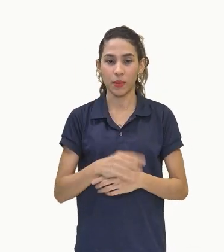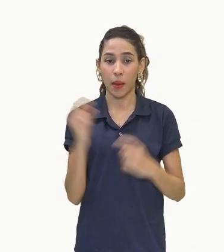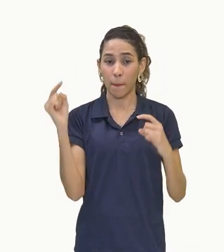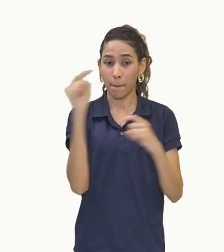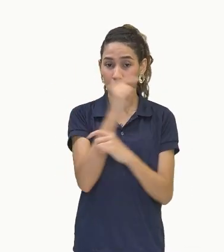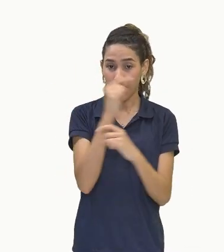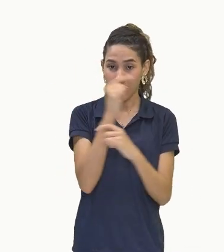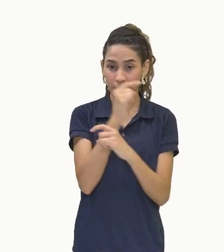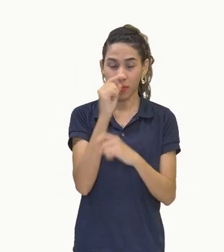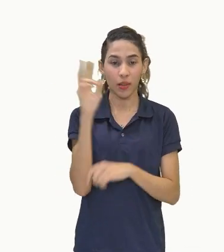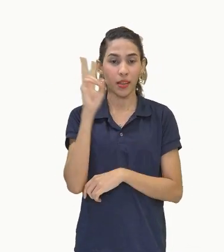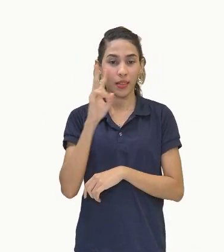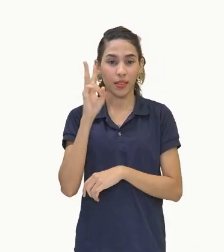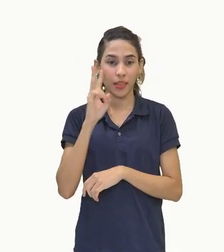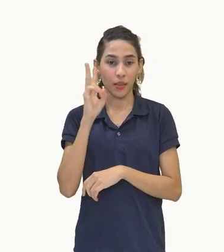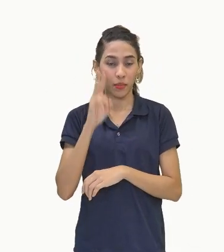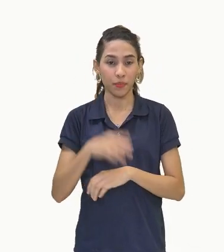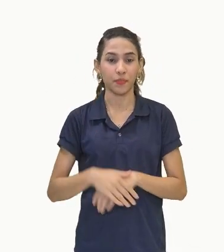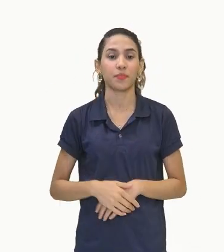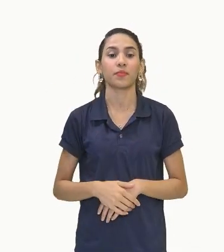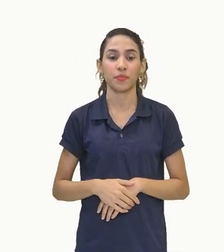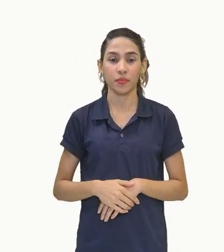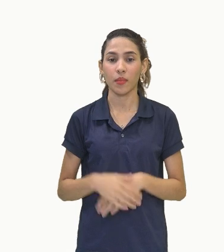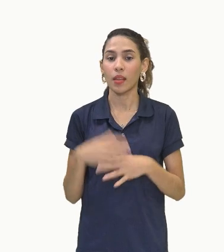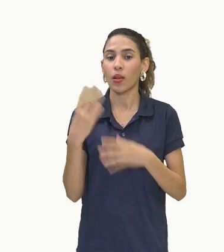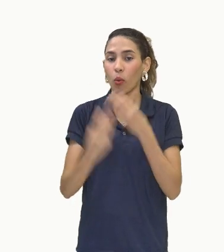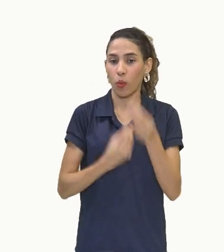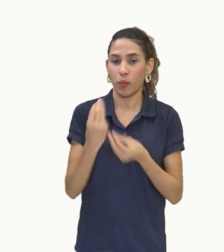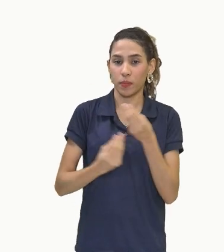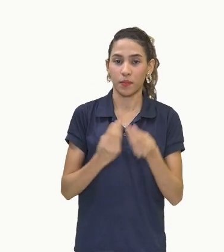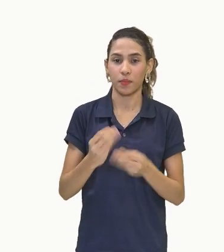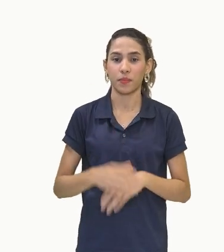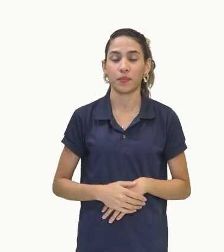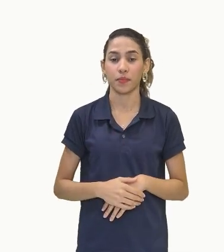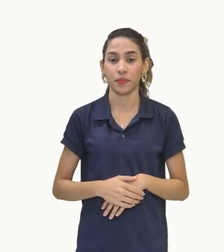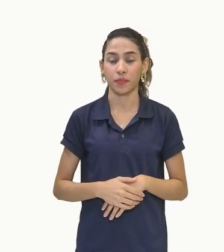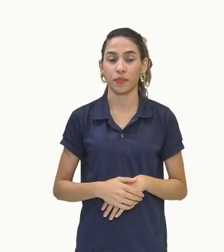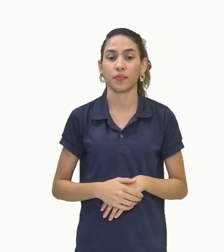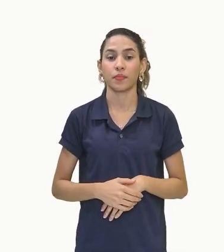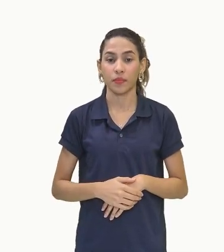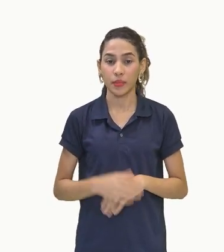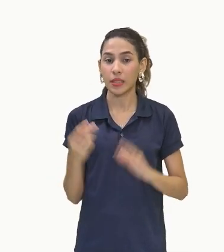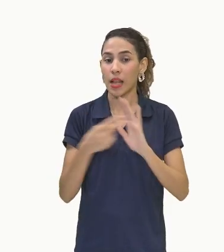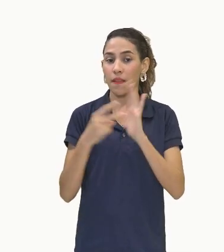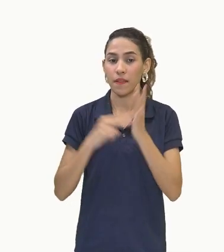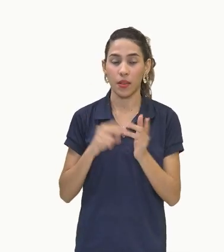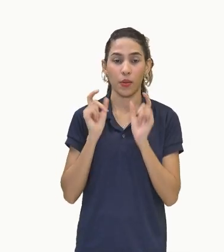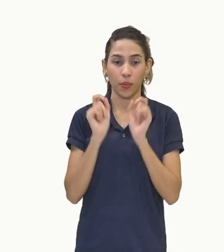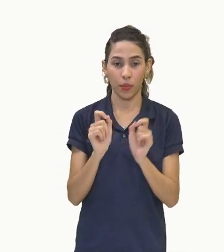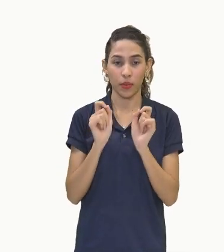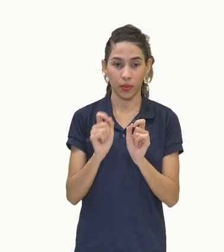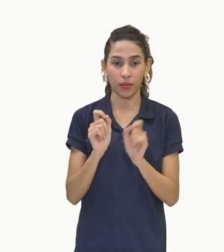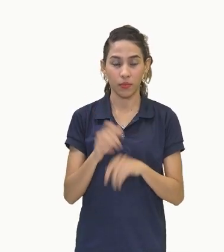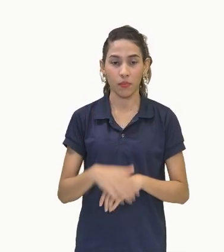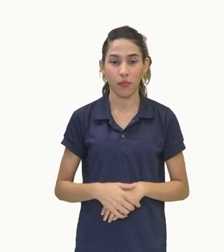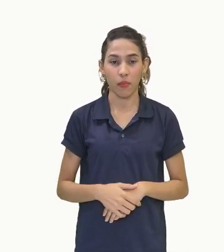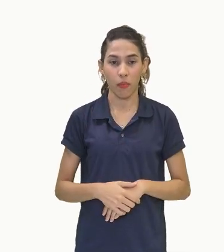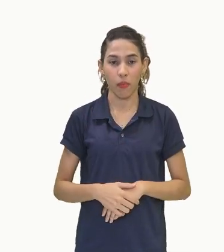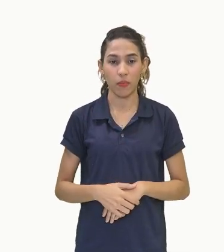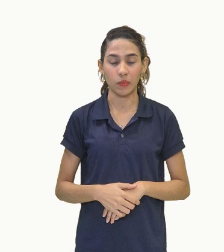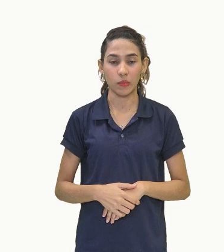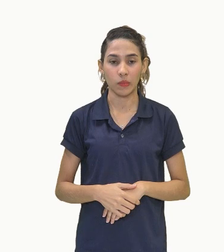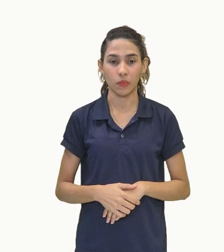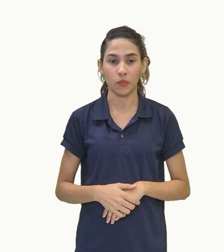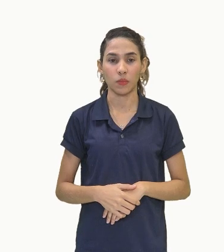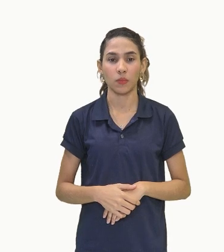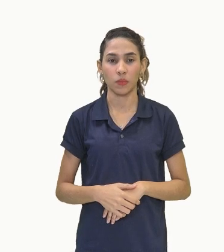paralelo, significa dizer que nosso receptor, juntamente com o gerador, eles estão